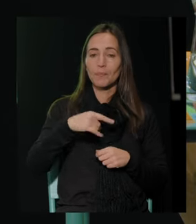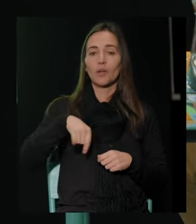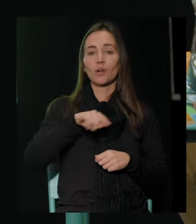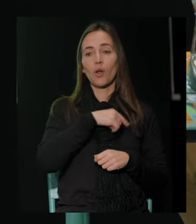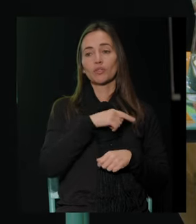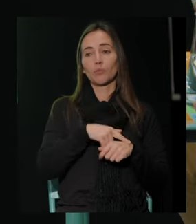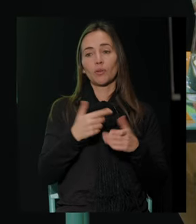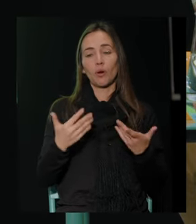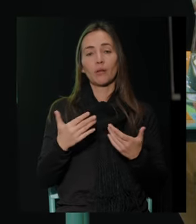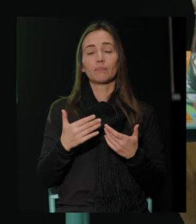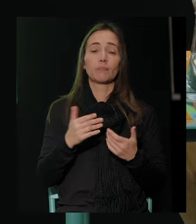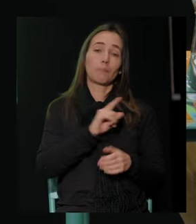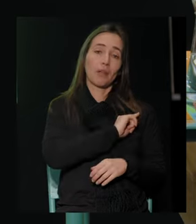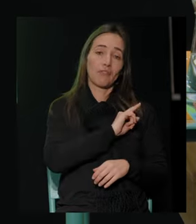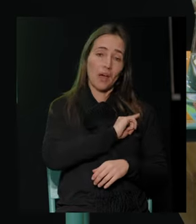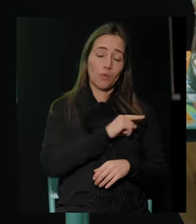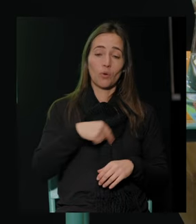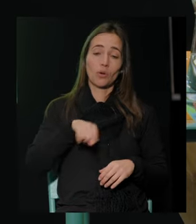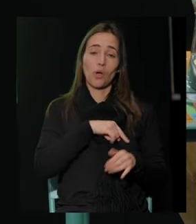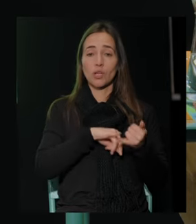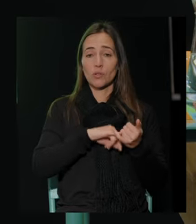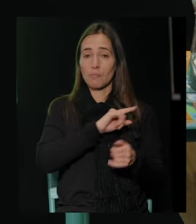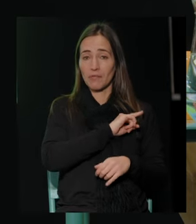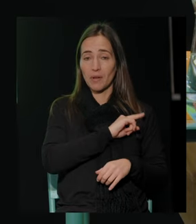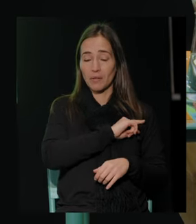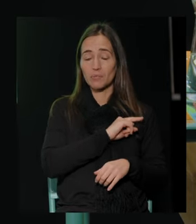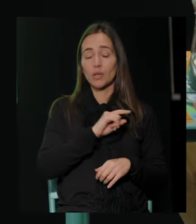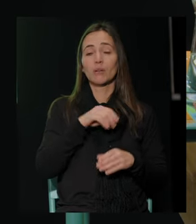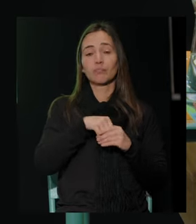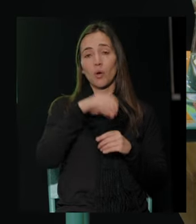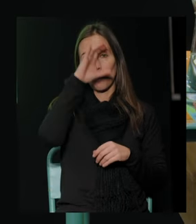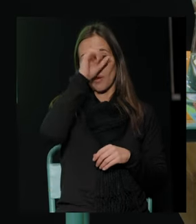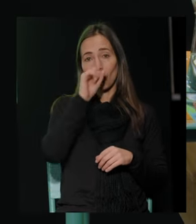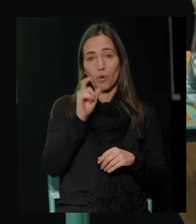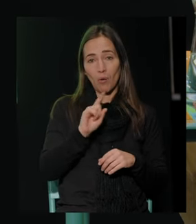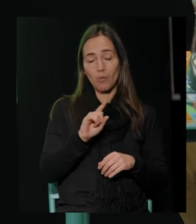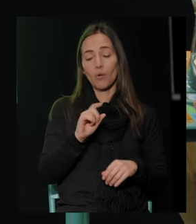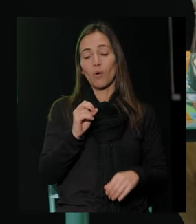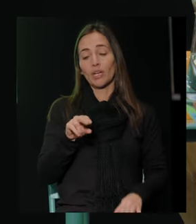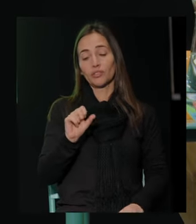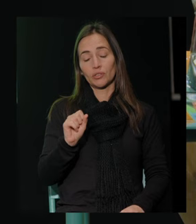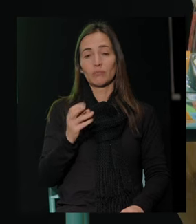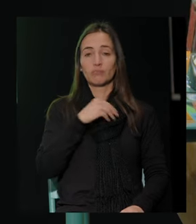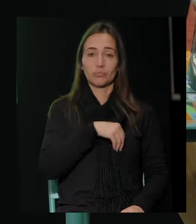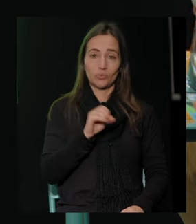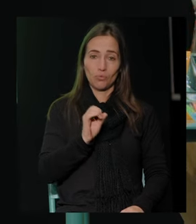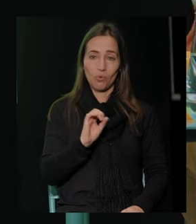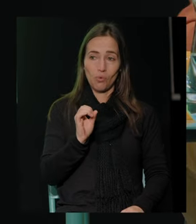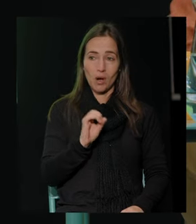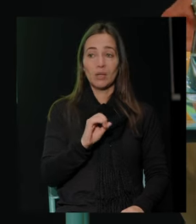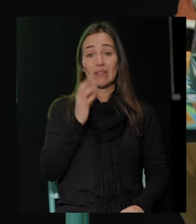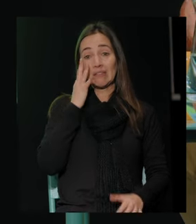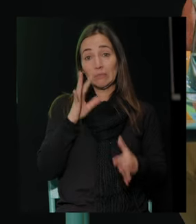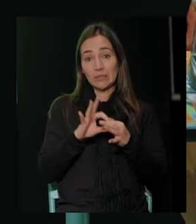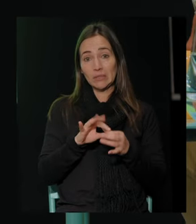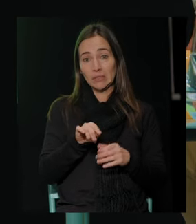tentamos, neste momento, a partir do privado, como somos uma associação privada não governamental e sem fins lucrativos, tentamos, a partir desse